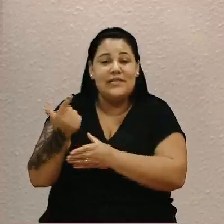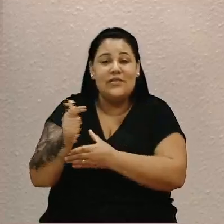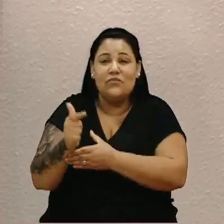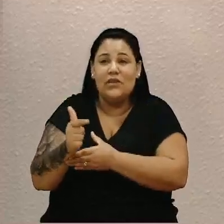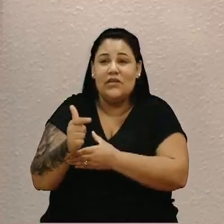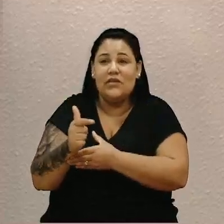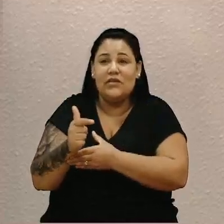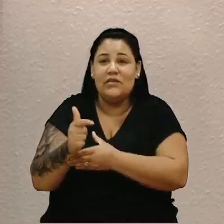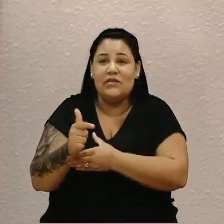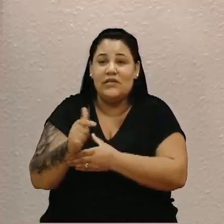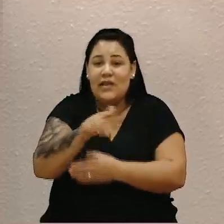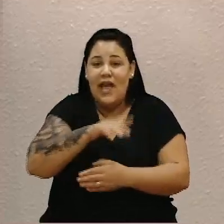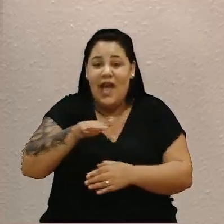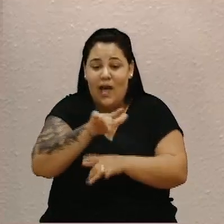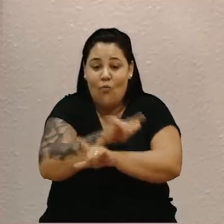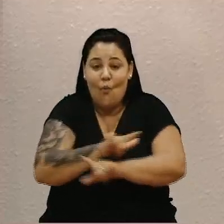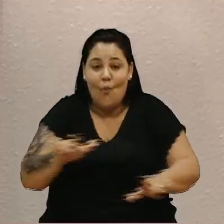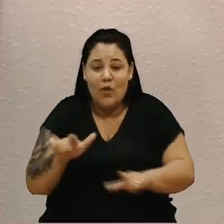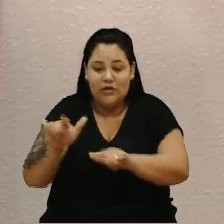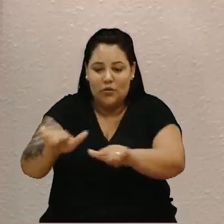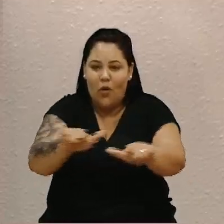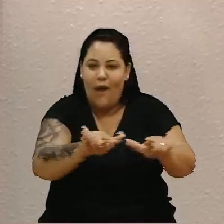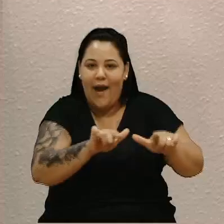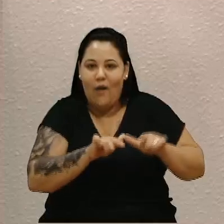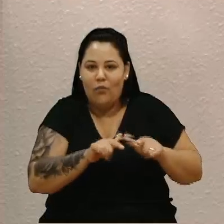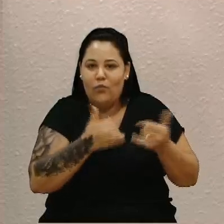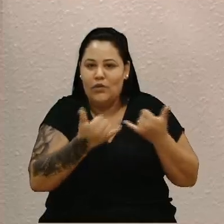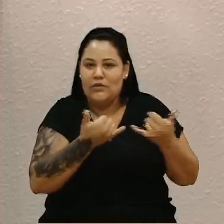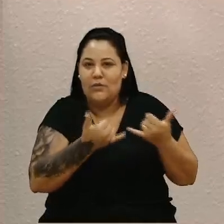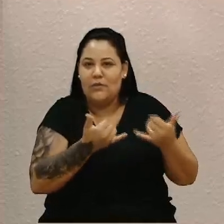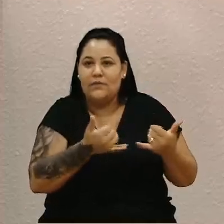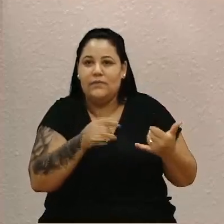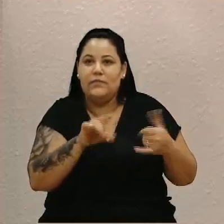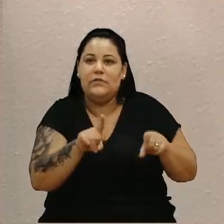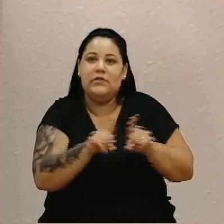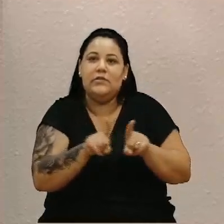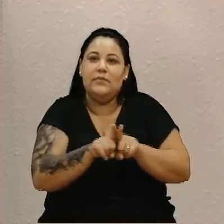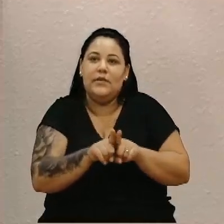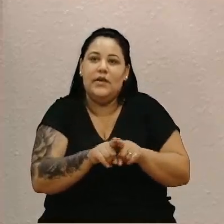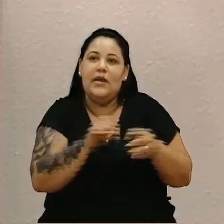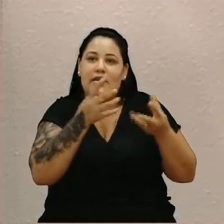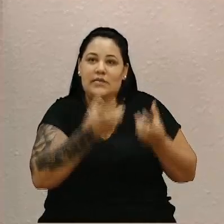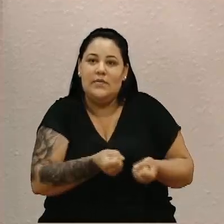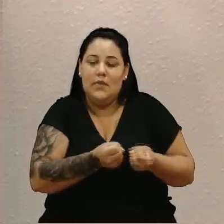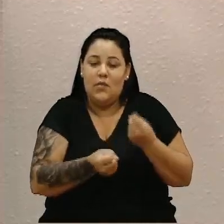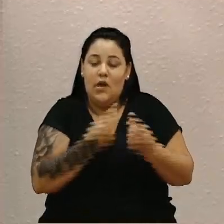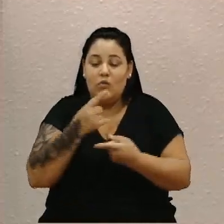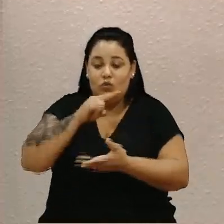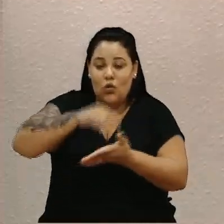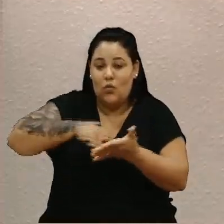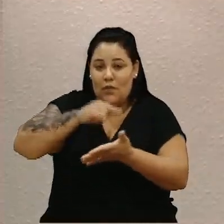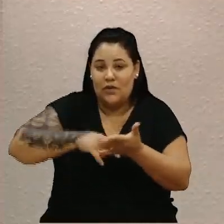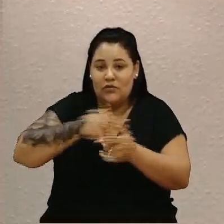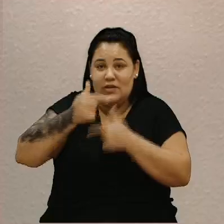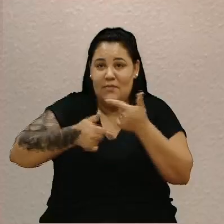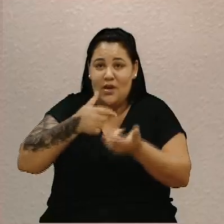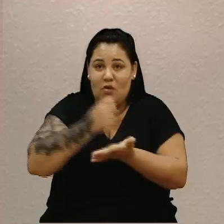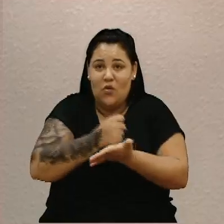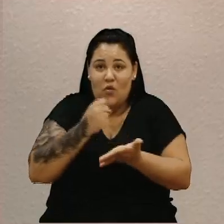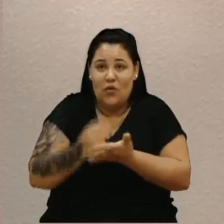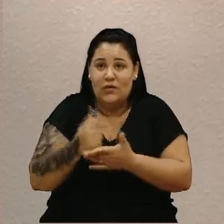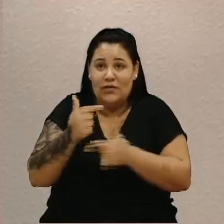da área da limpeza nesses locais. Né? Também recebemos documentos de trabalhadores de contratos de